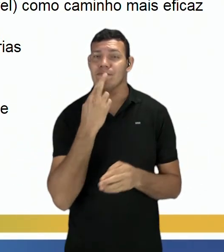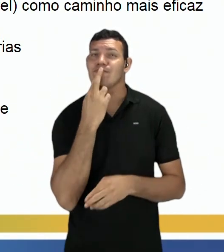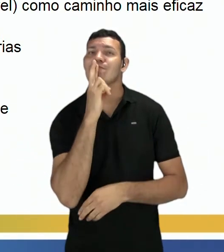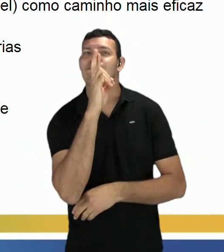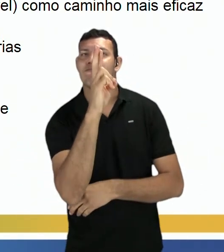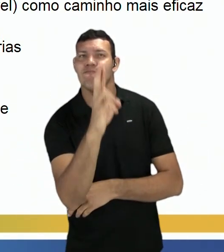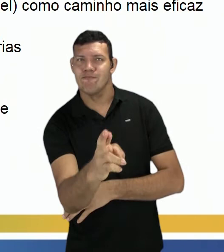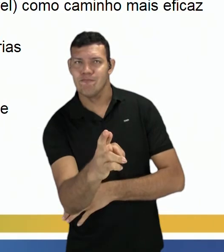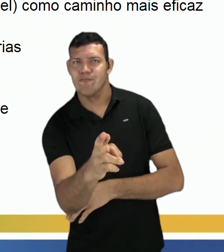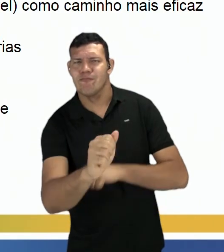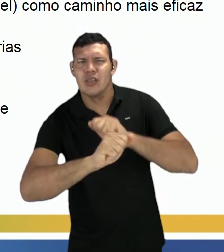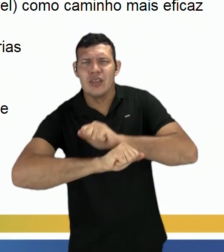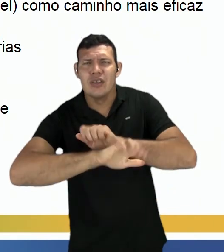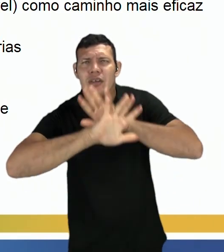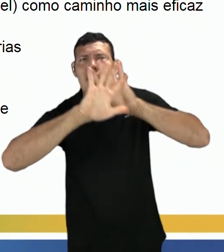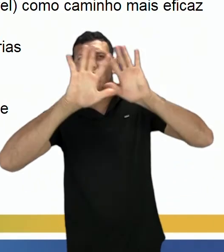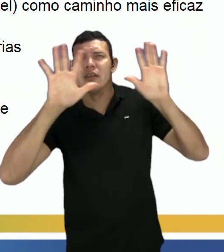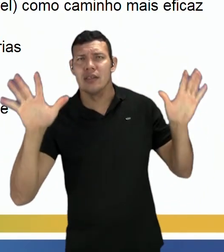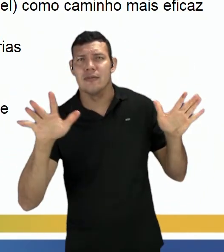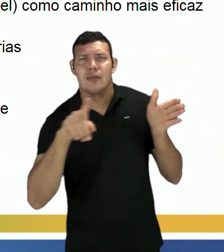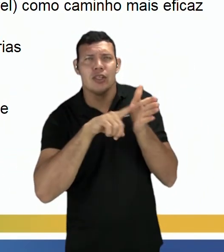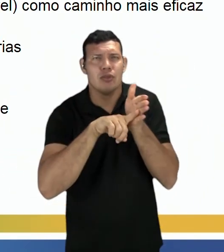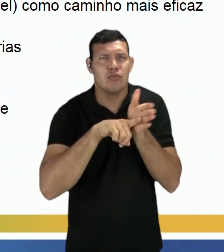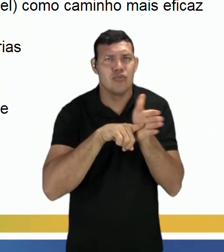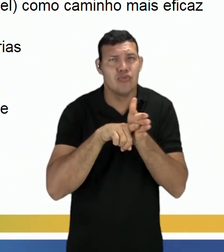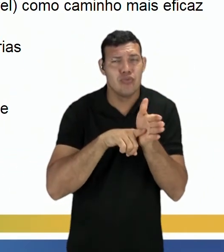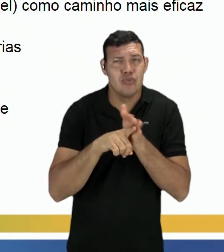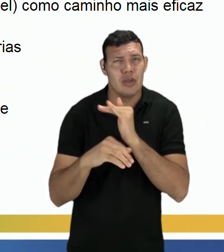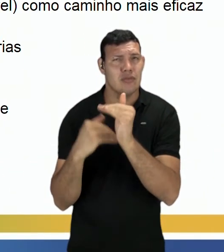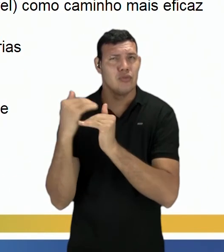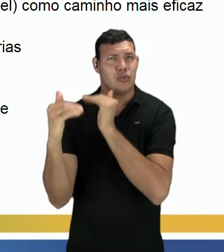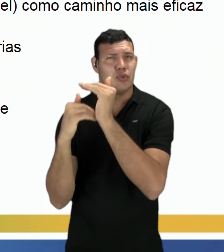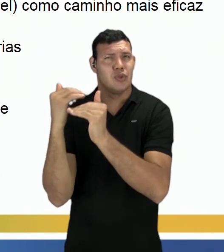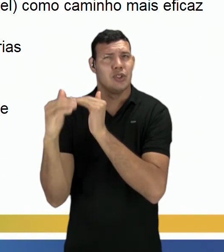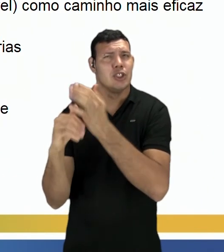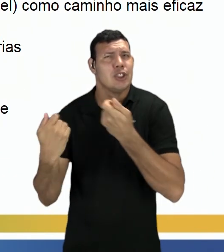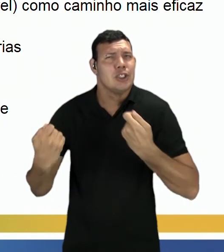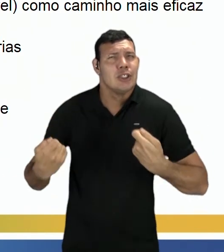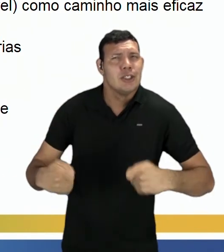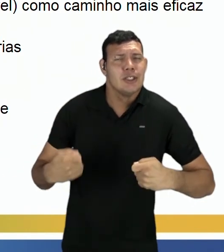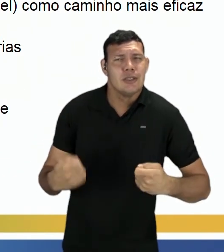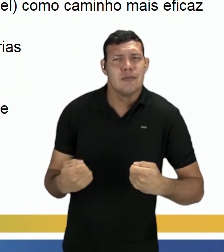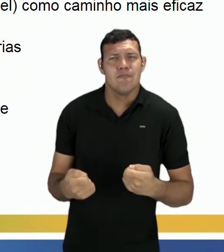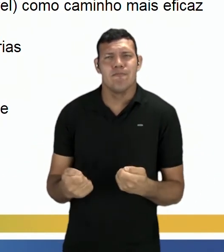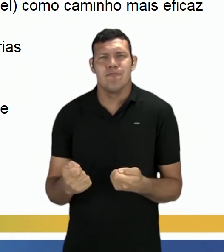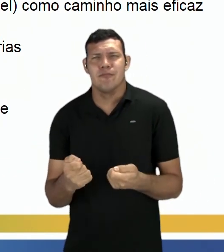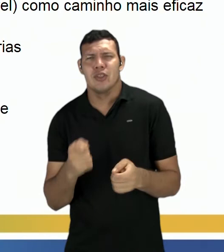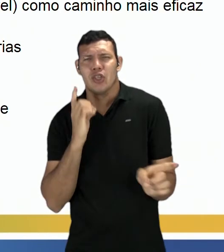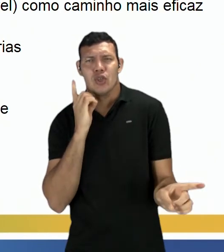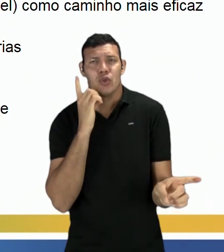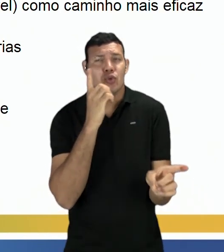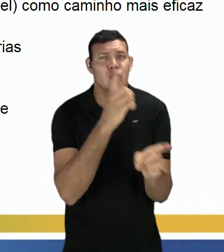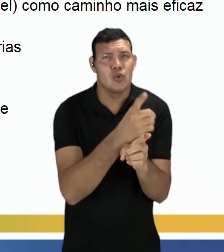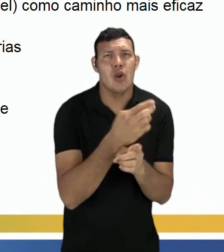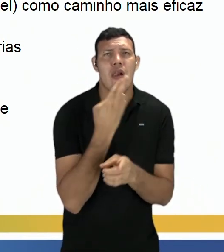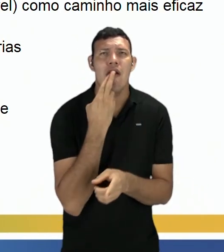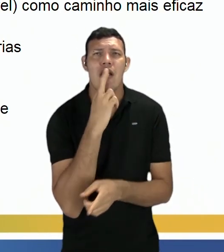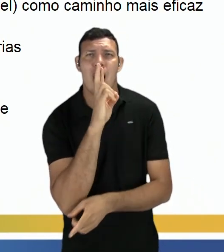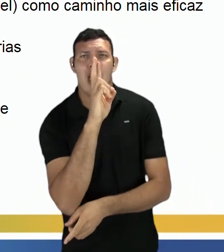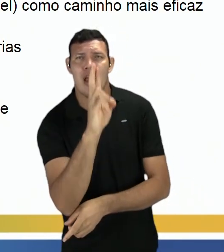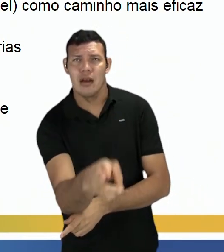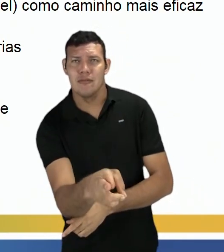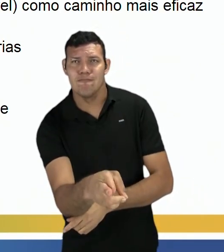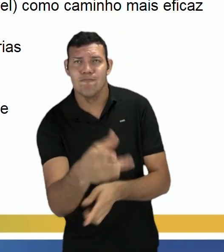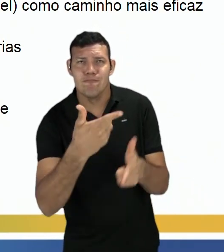possível resposta ou solução para um problema, decorrente de algum fato ou conjunto de conhecimentos